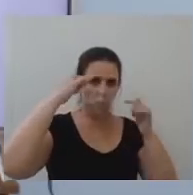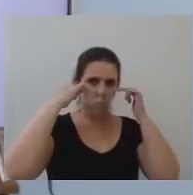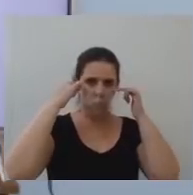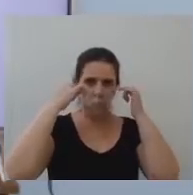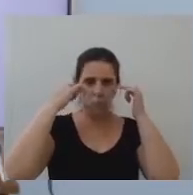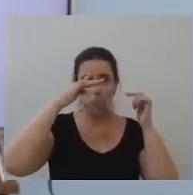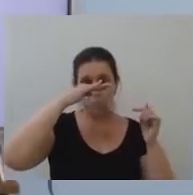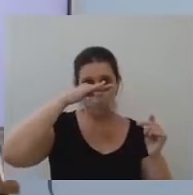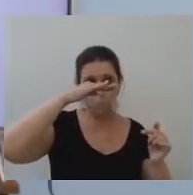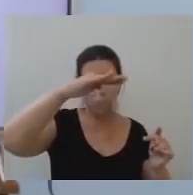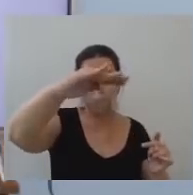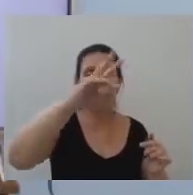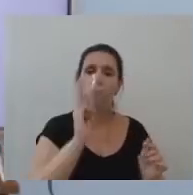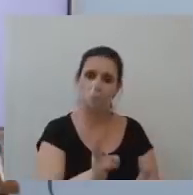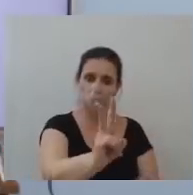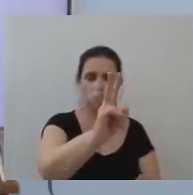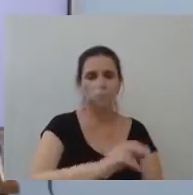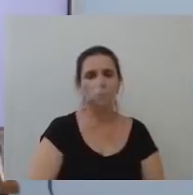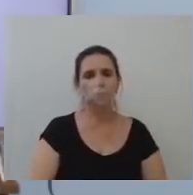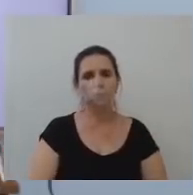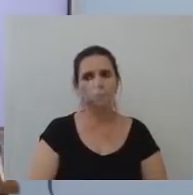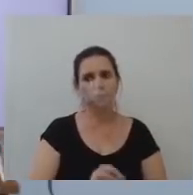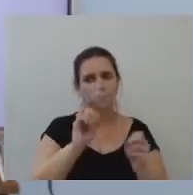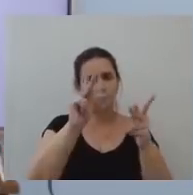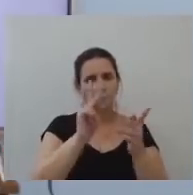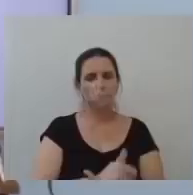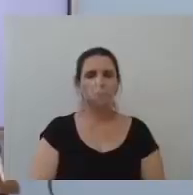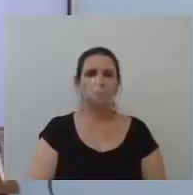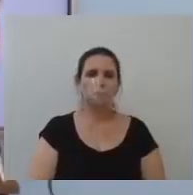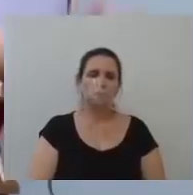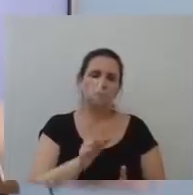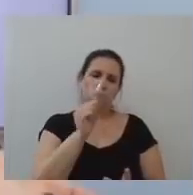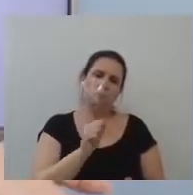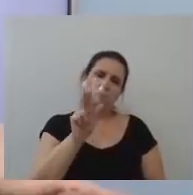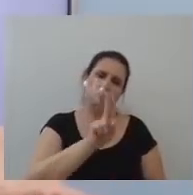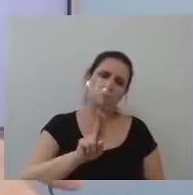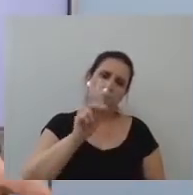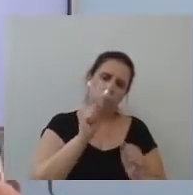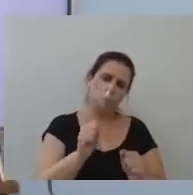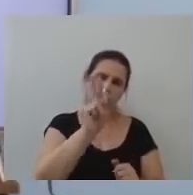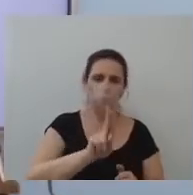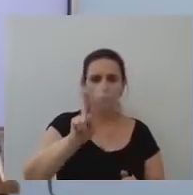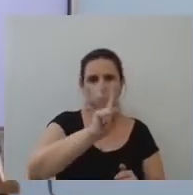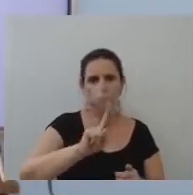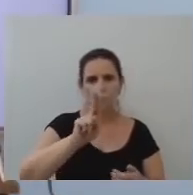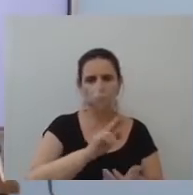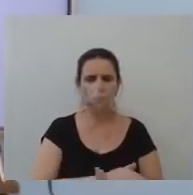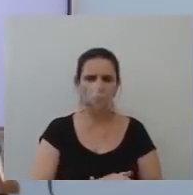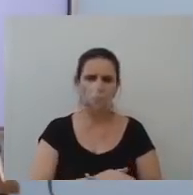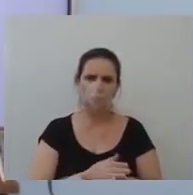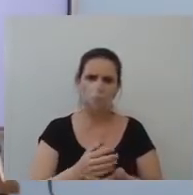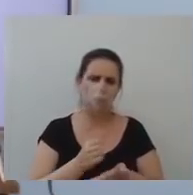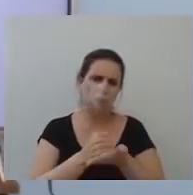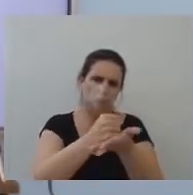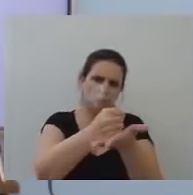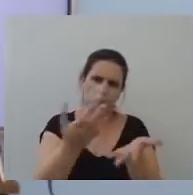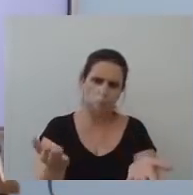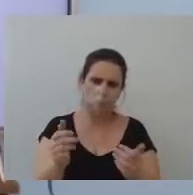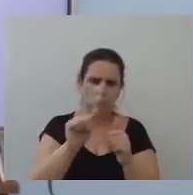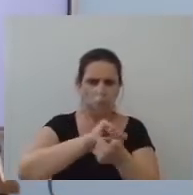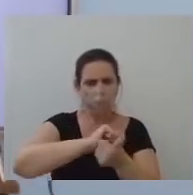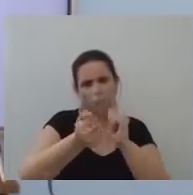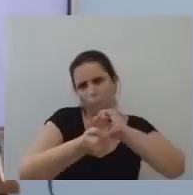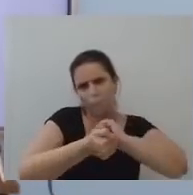olho, sempre nessa altura, tá certo? E aí você pode utilizar infinitas formas aí de dar esse